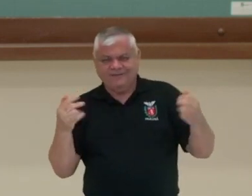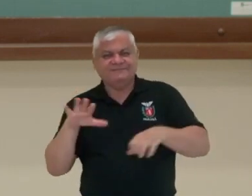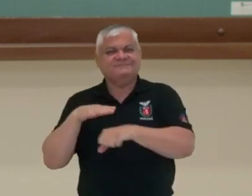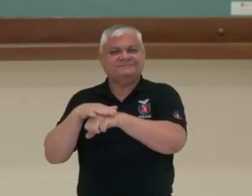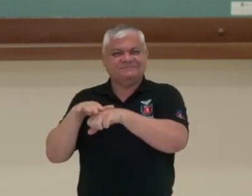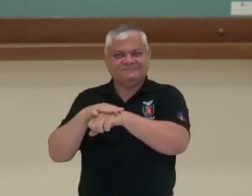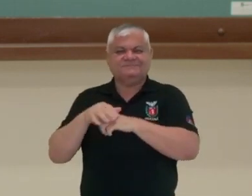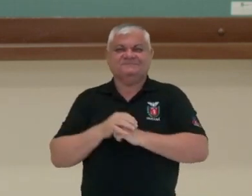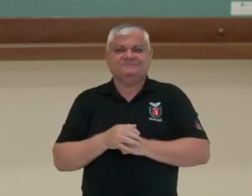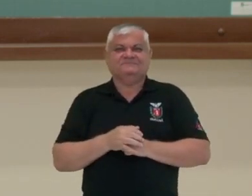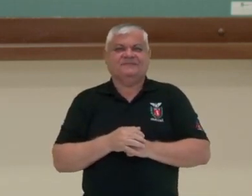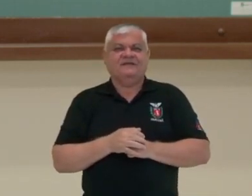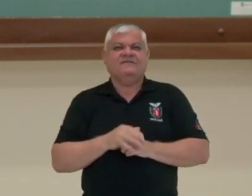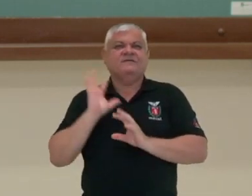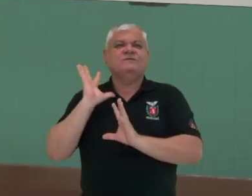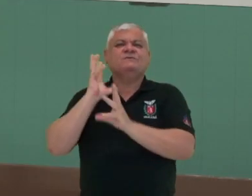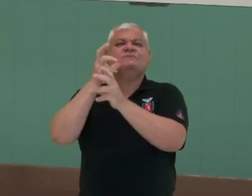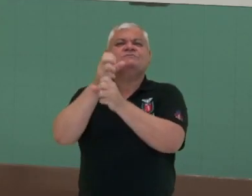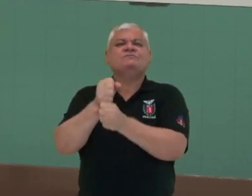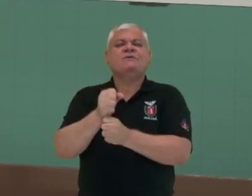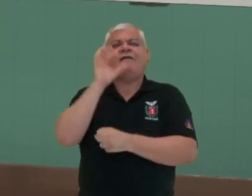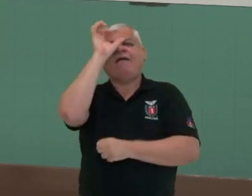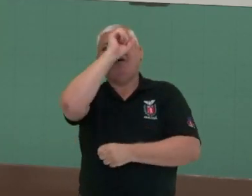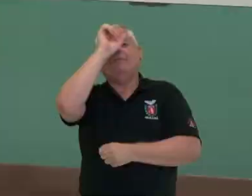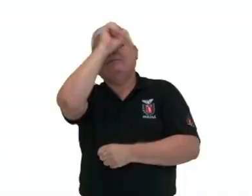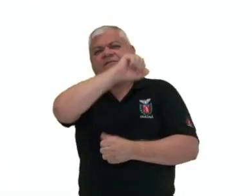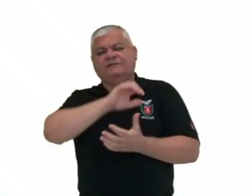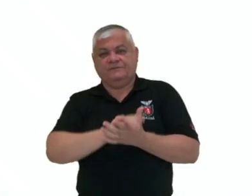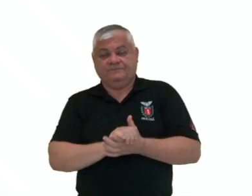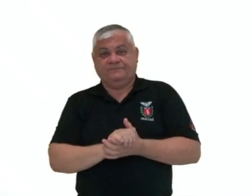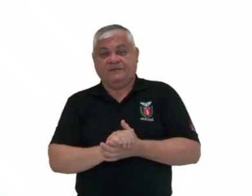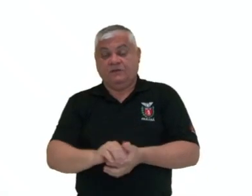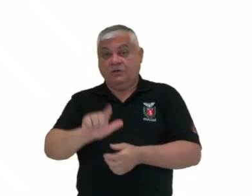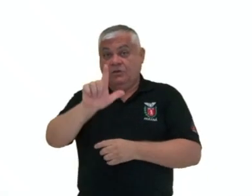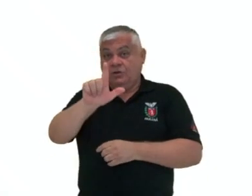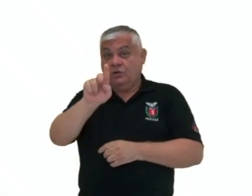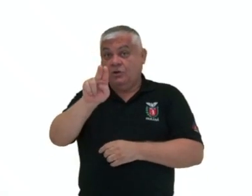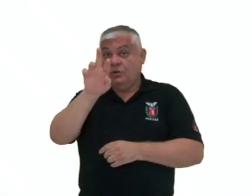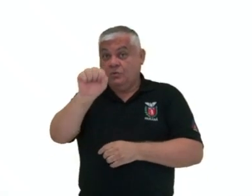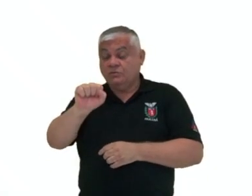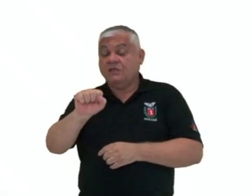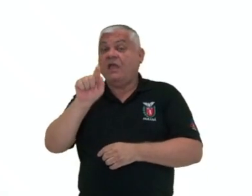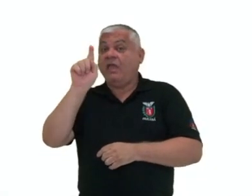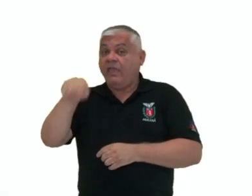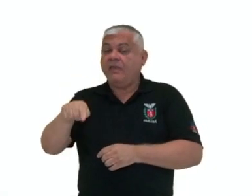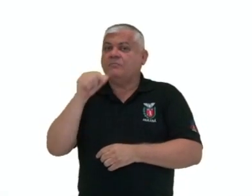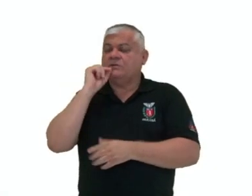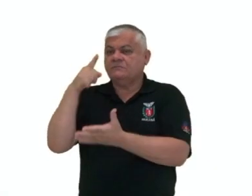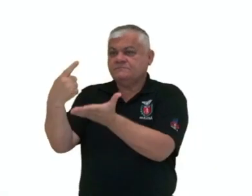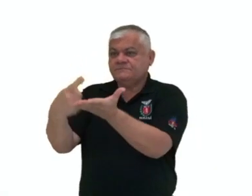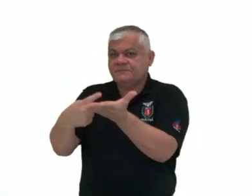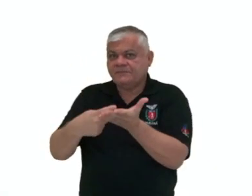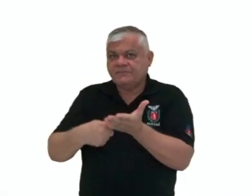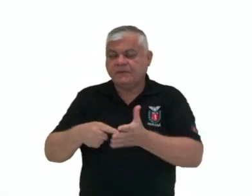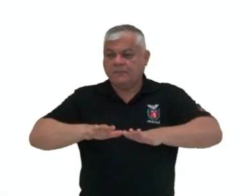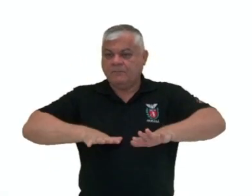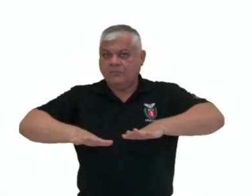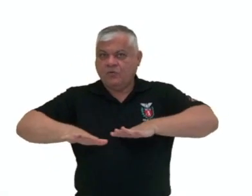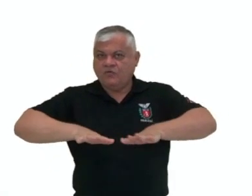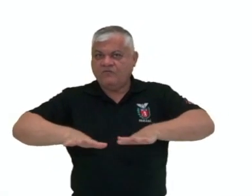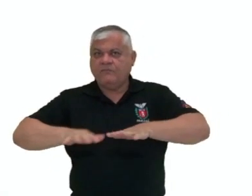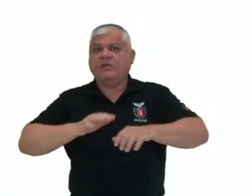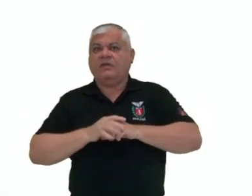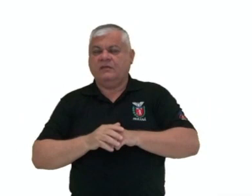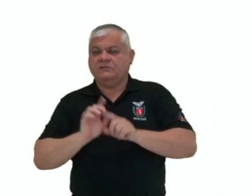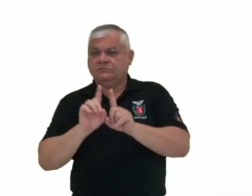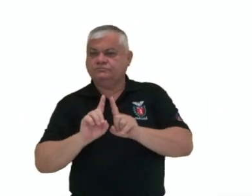Por aqui, vamos revisar o que a gente viu hoje? A luta é caracterizada por combinar movimentos de combate a curta e